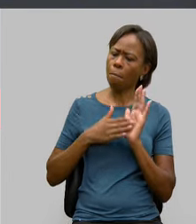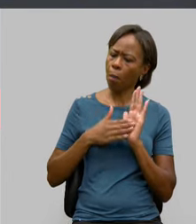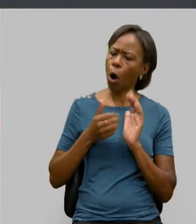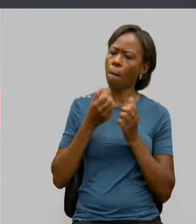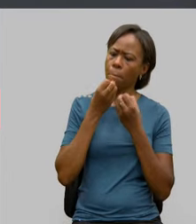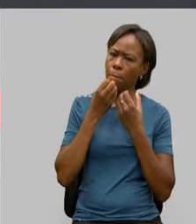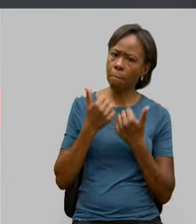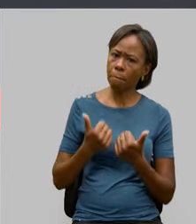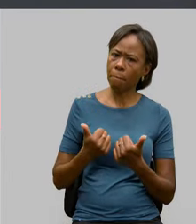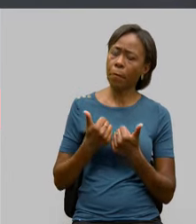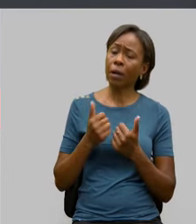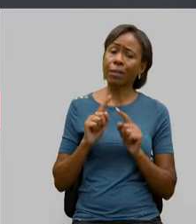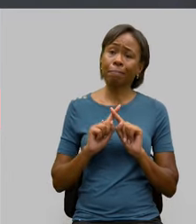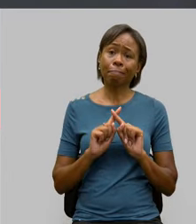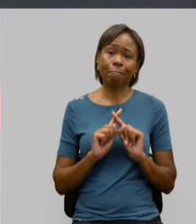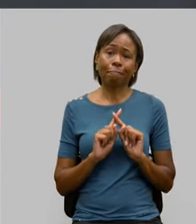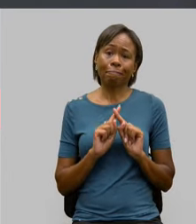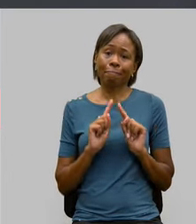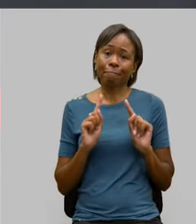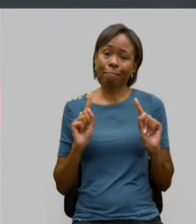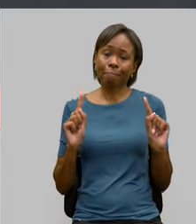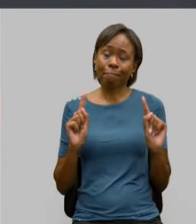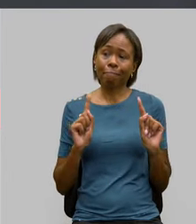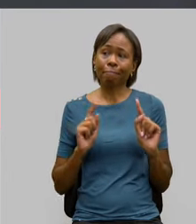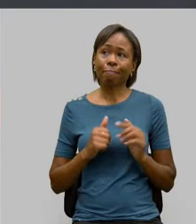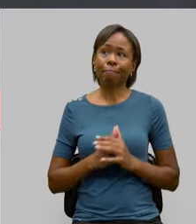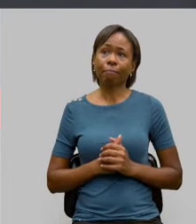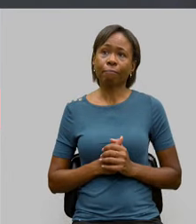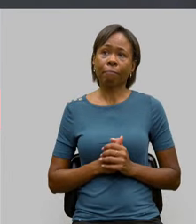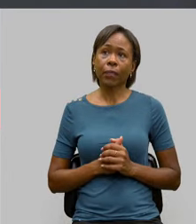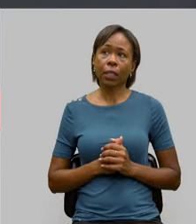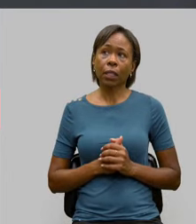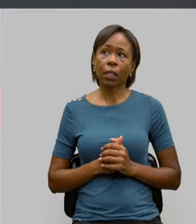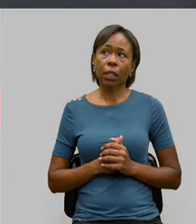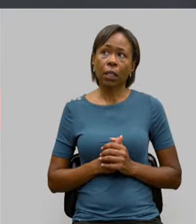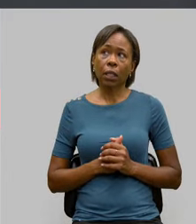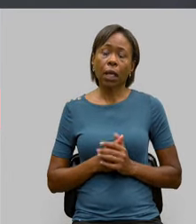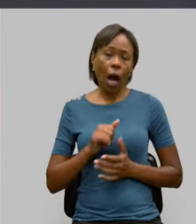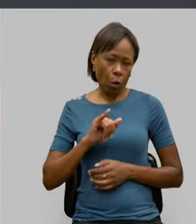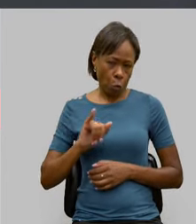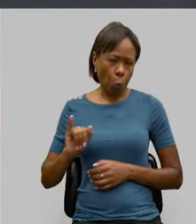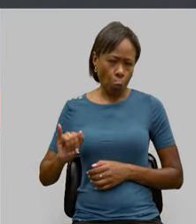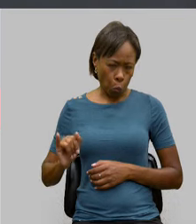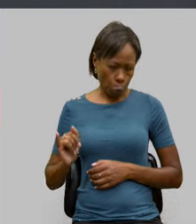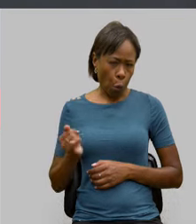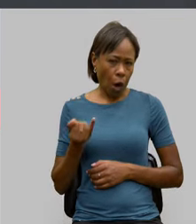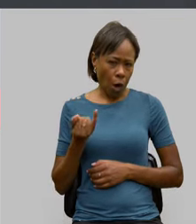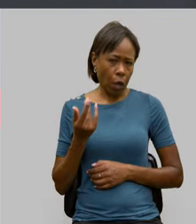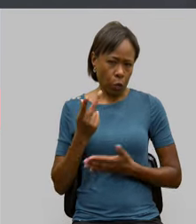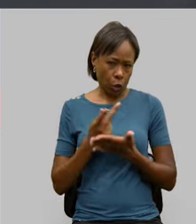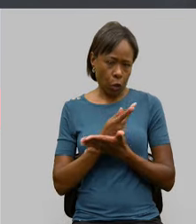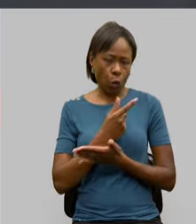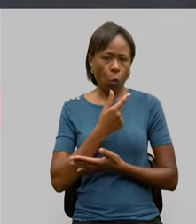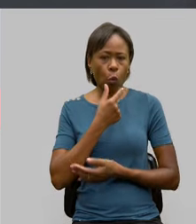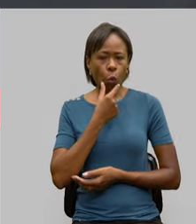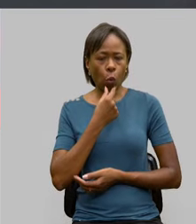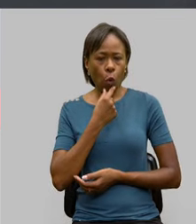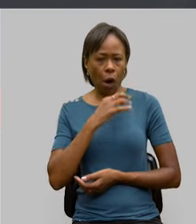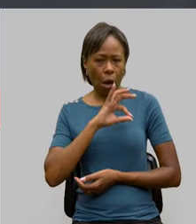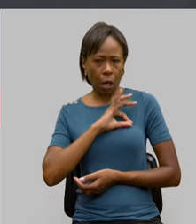tal mas eh eh e na primeira oportunidade né teve um delegado de lá